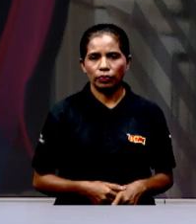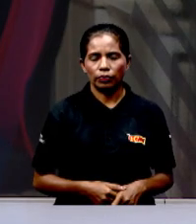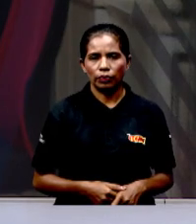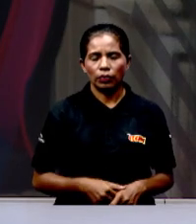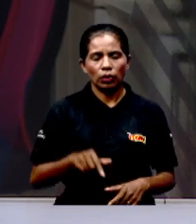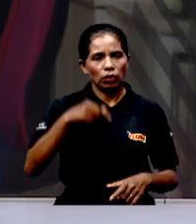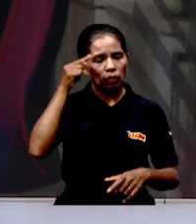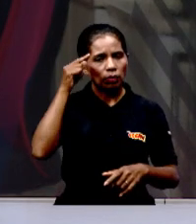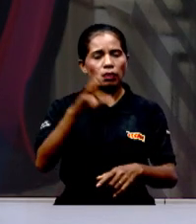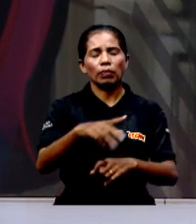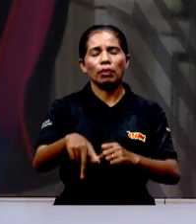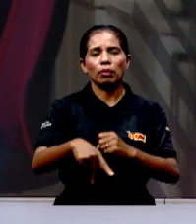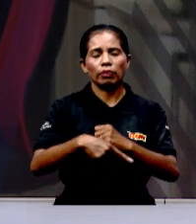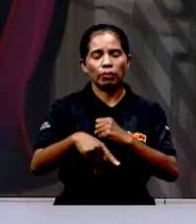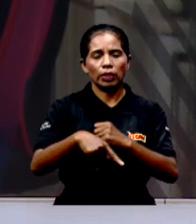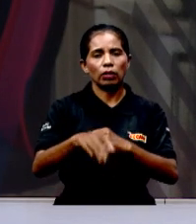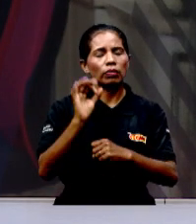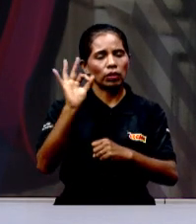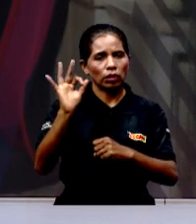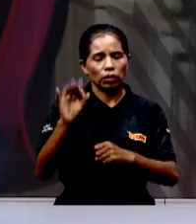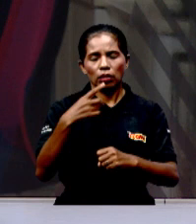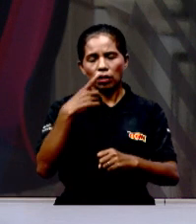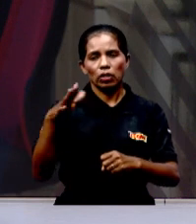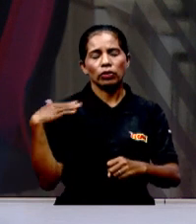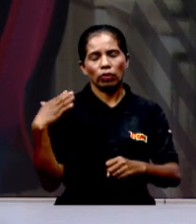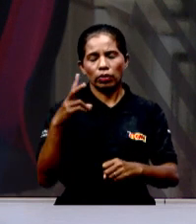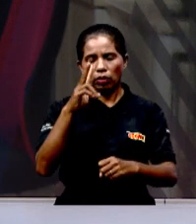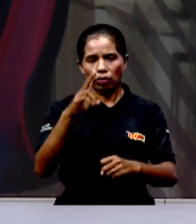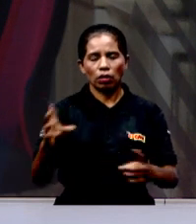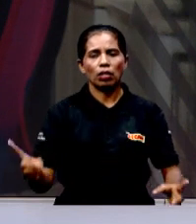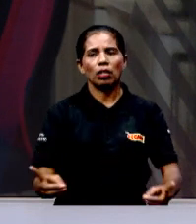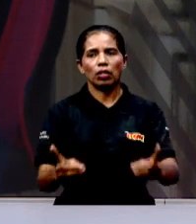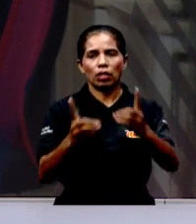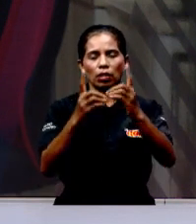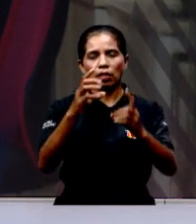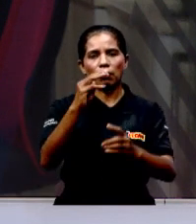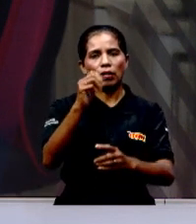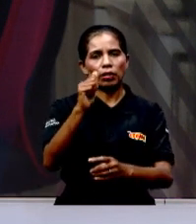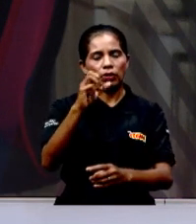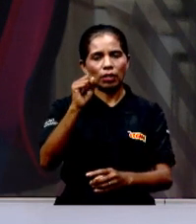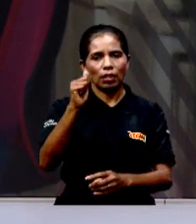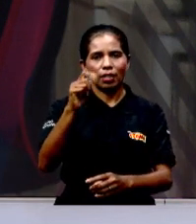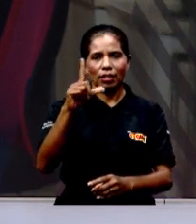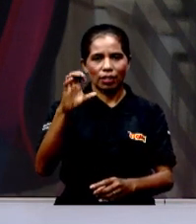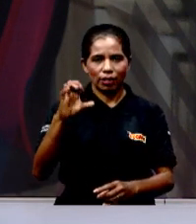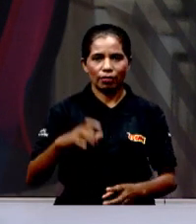Mangara Fretilin lamenta o jovem em rua nebihalo agressão físico, Hasoro Mausale.